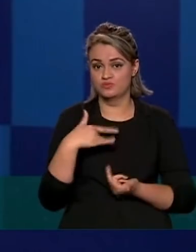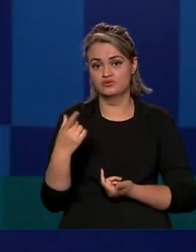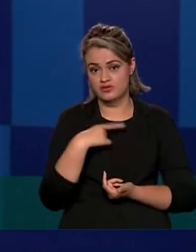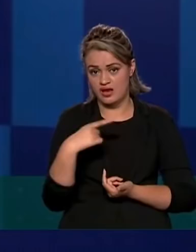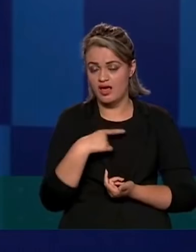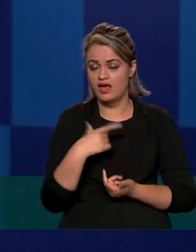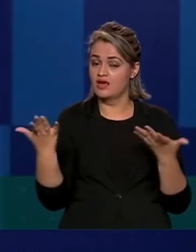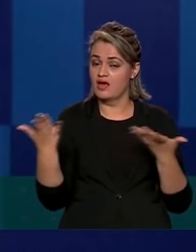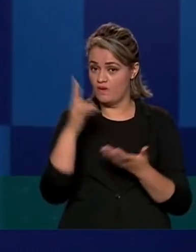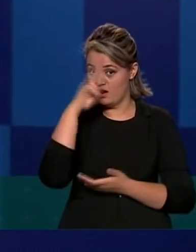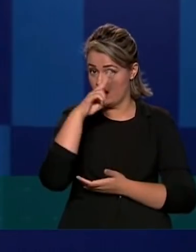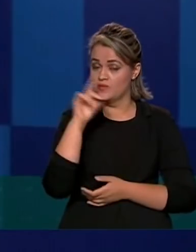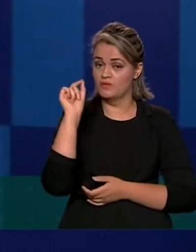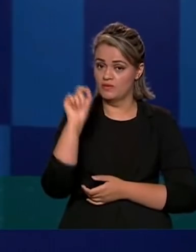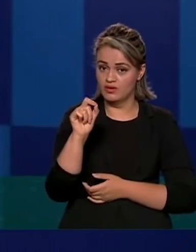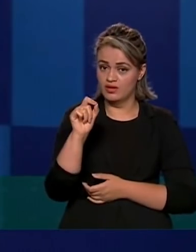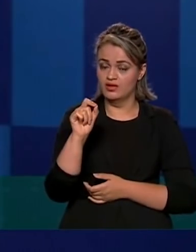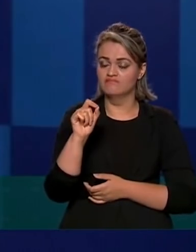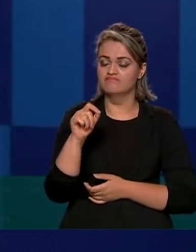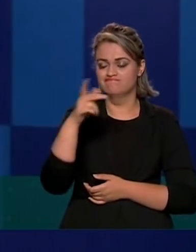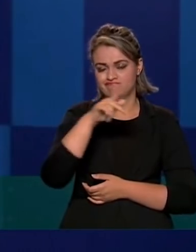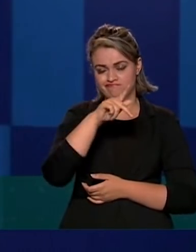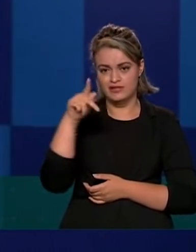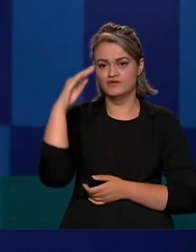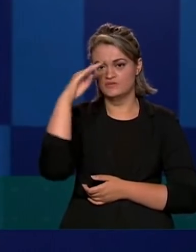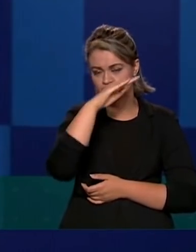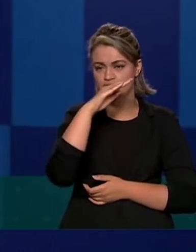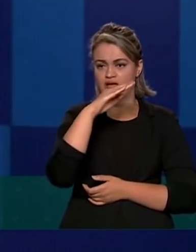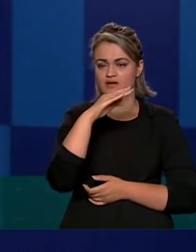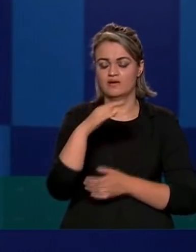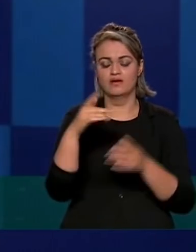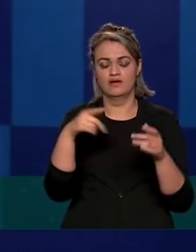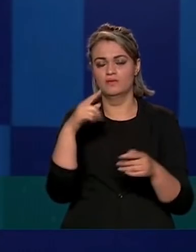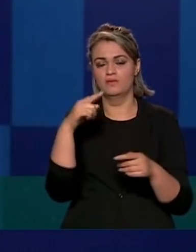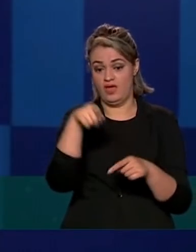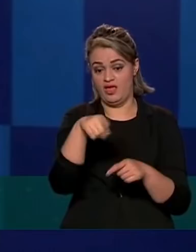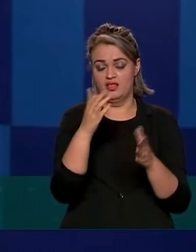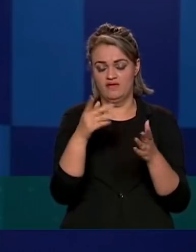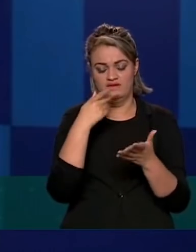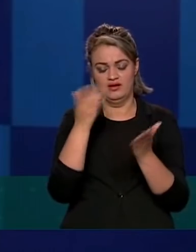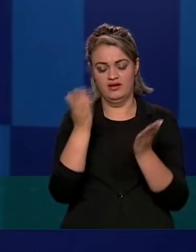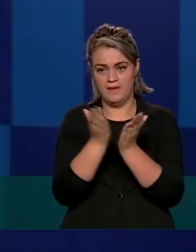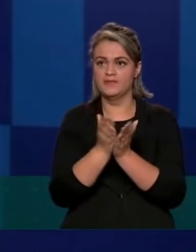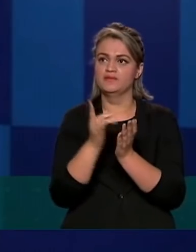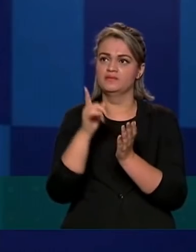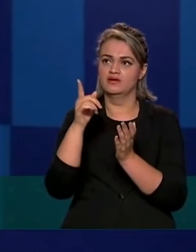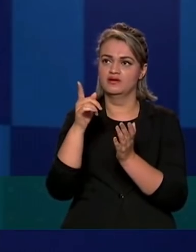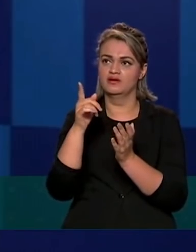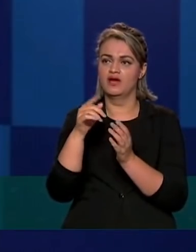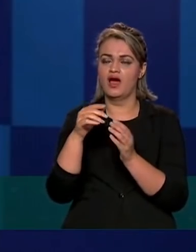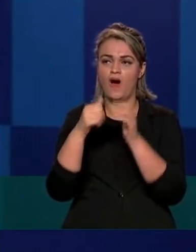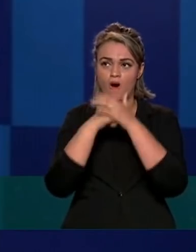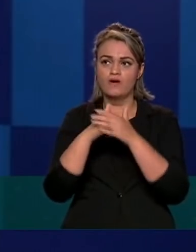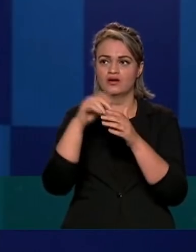agora lembramos, ó Deus, do Senhor Presidente da República, como a Tua palavra ensina, e oramos pela vida e pela sua